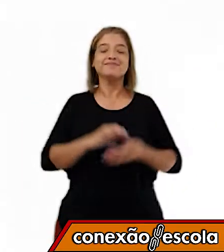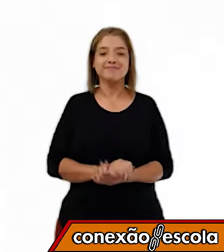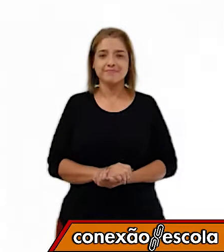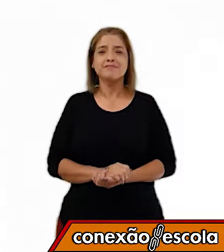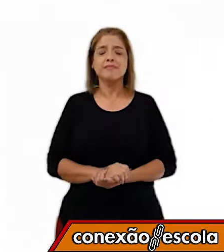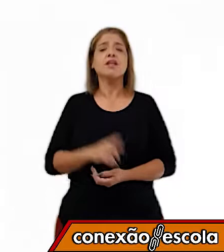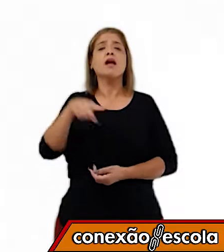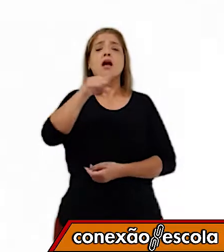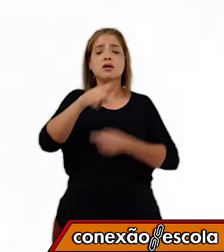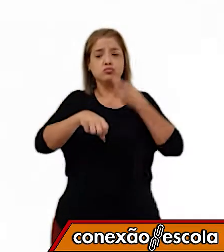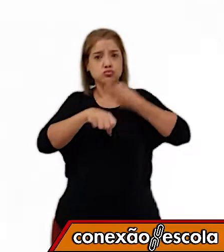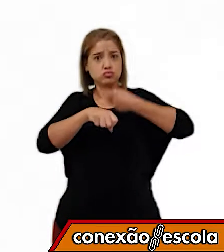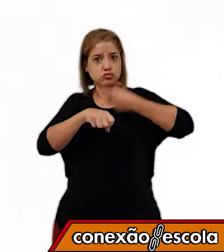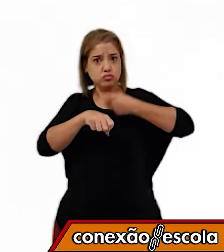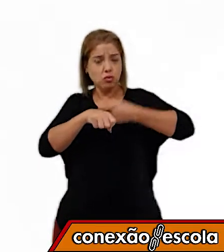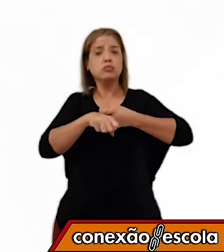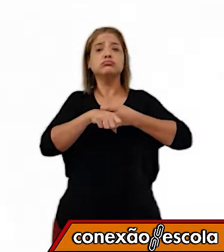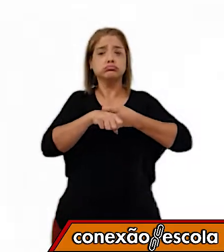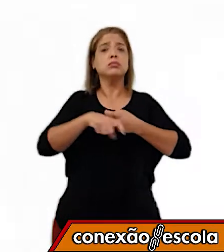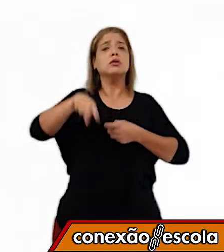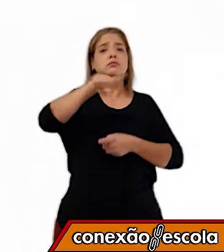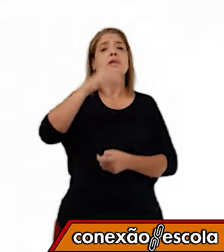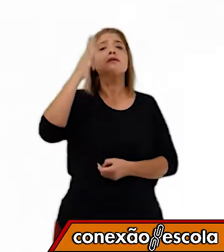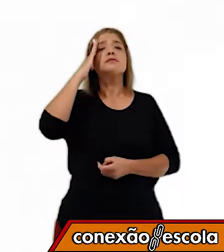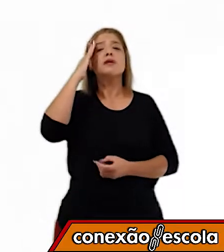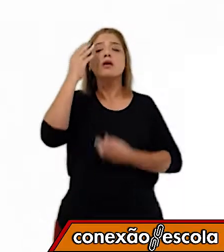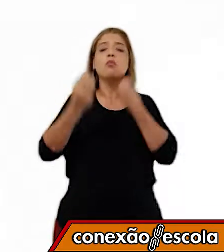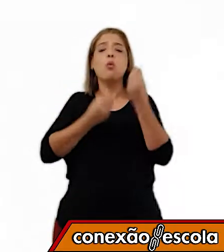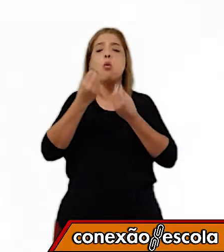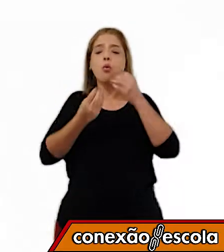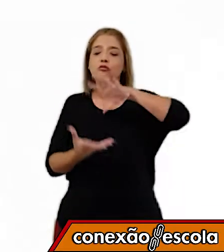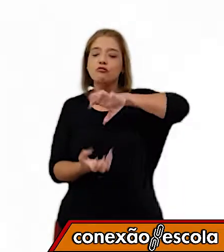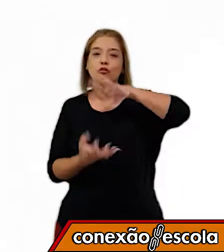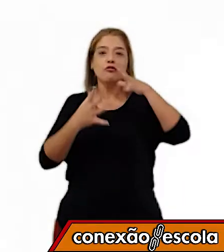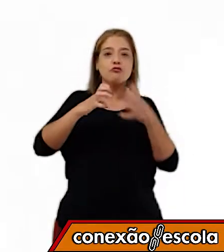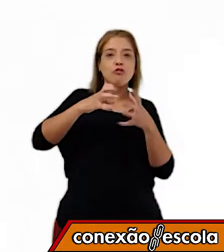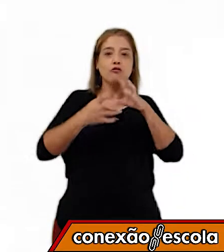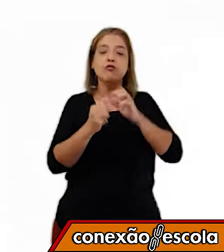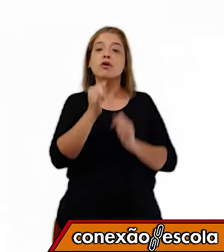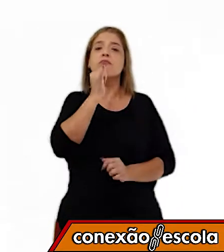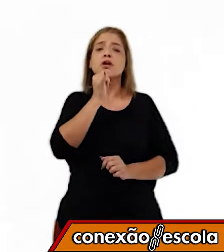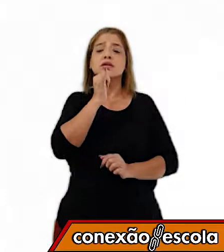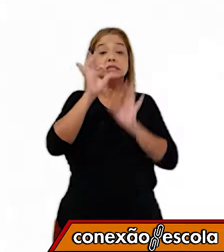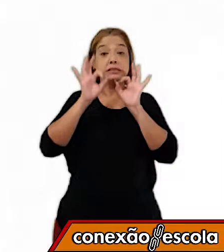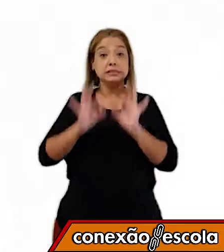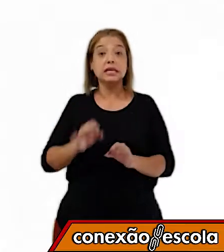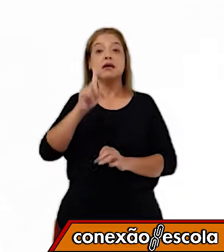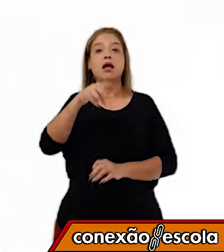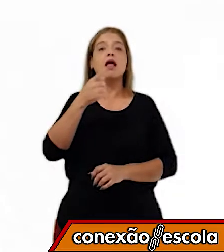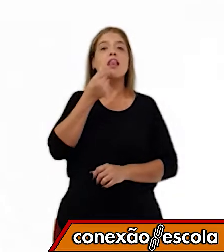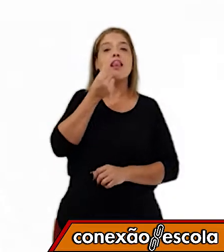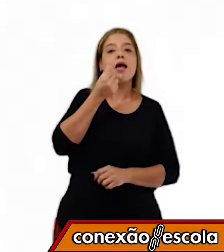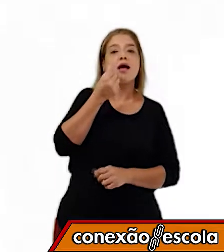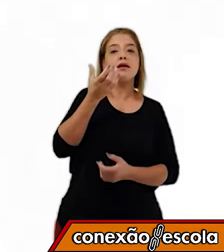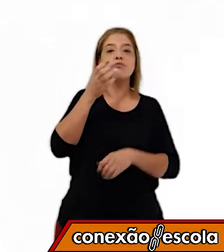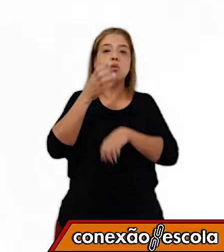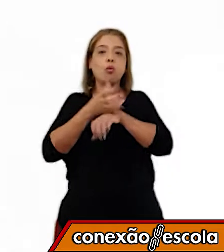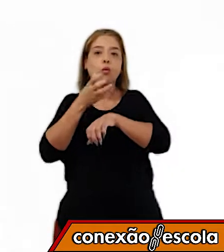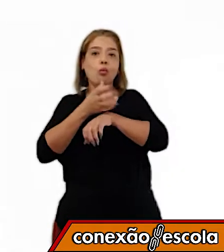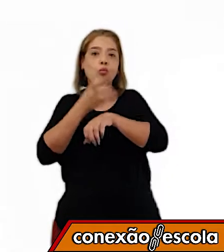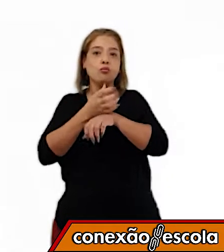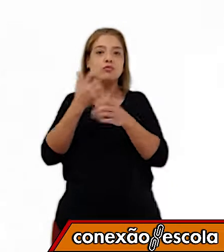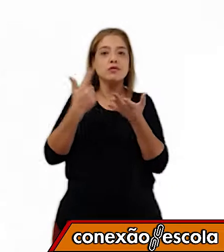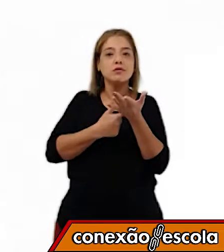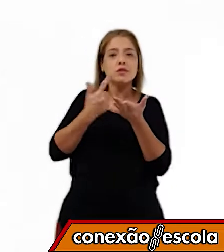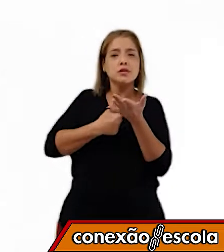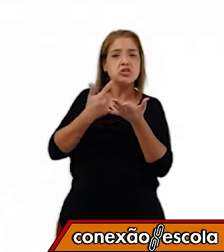uma forma bem definida. O exemplo de um lápis, um copo, um livro, uma garrafa,